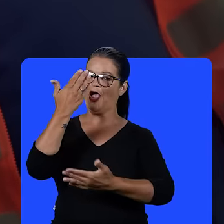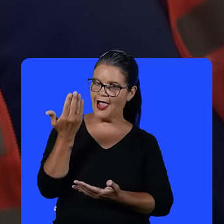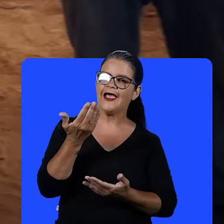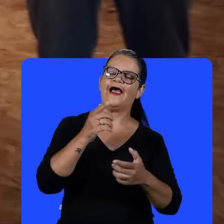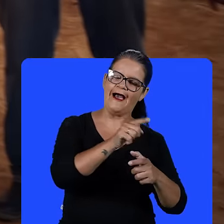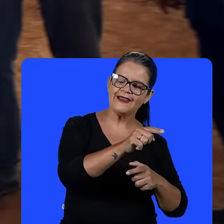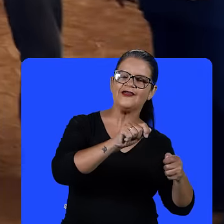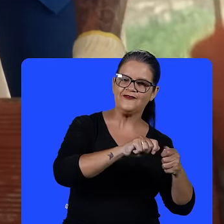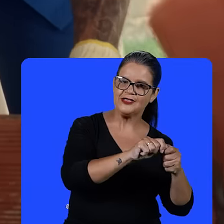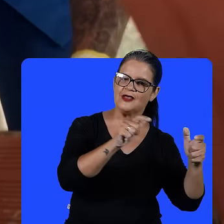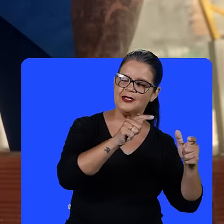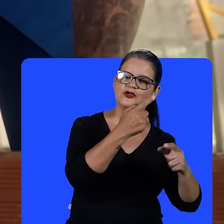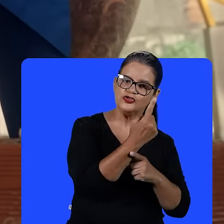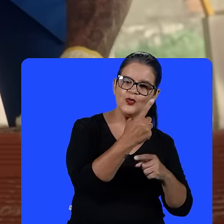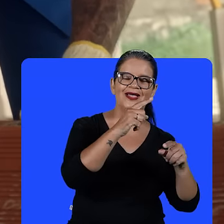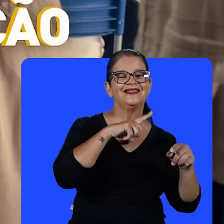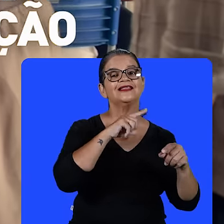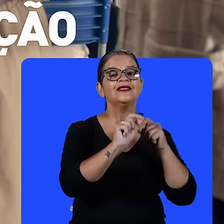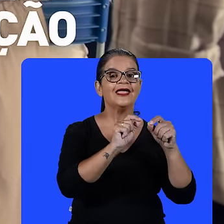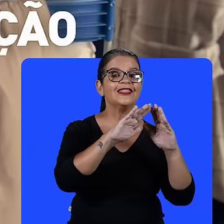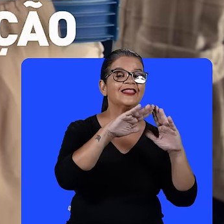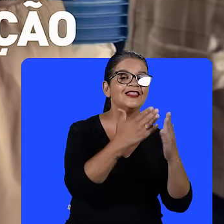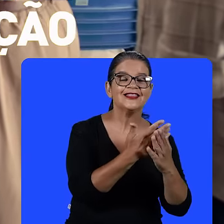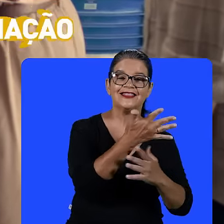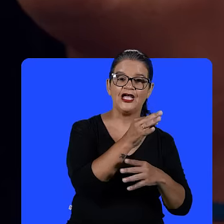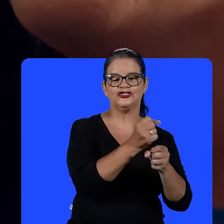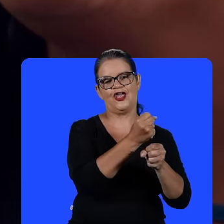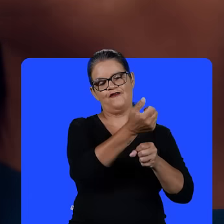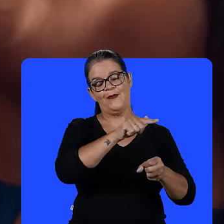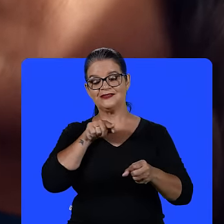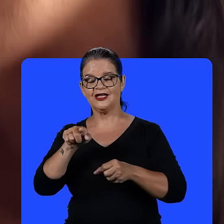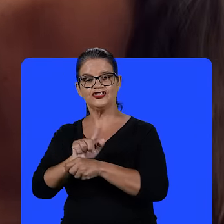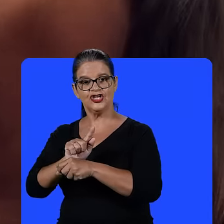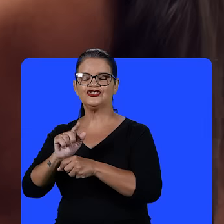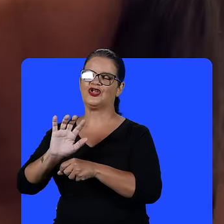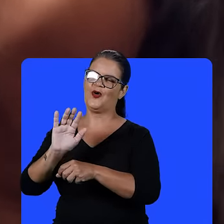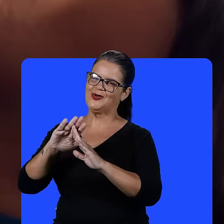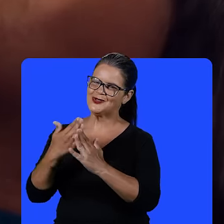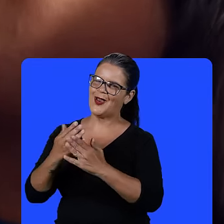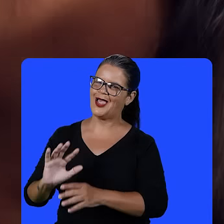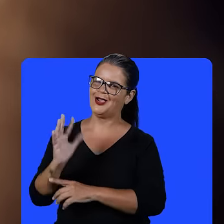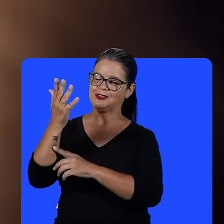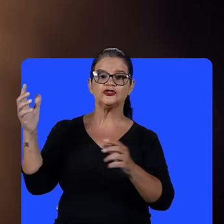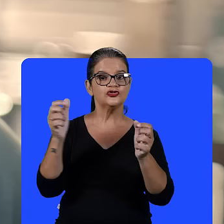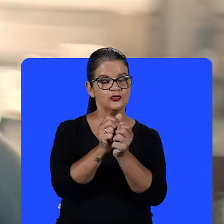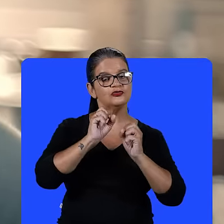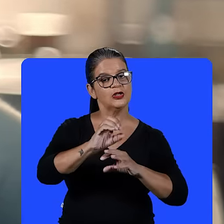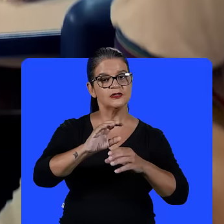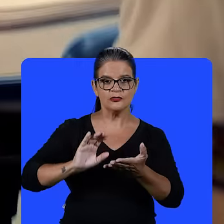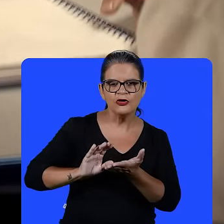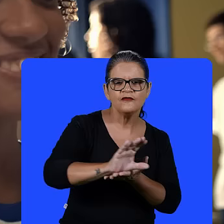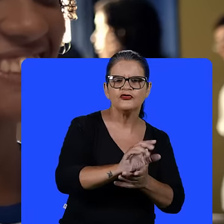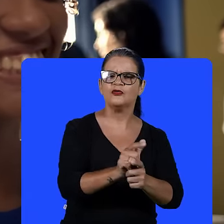fim, quem fez a ampliação de uma das 10 escolas reformadas. E quem faz a gestão escolar acontecer. Juntos pela Educação,